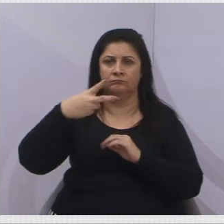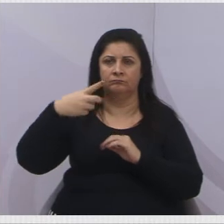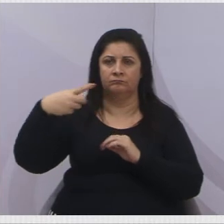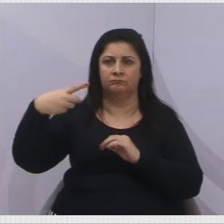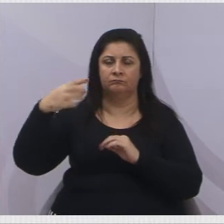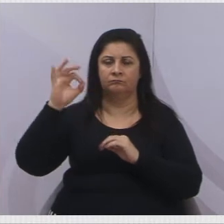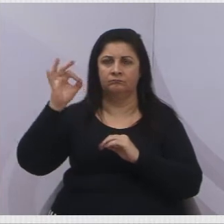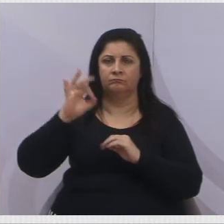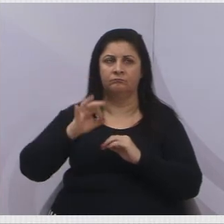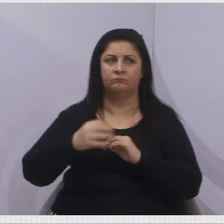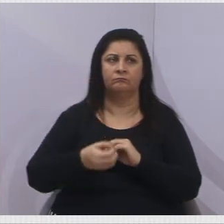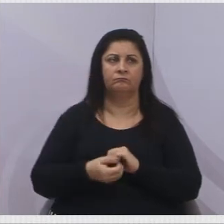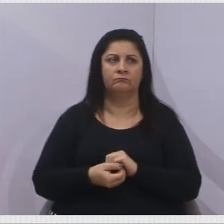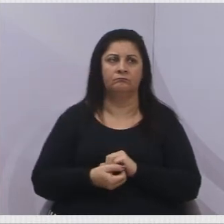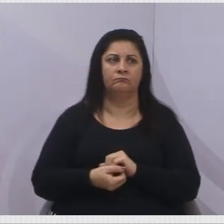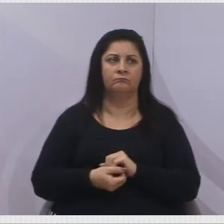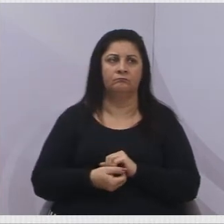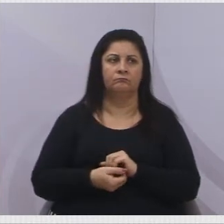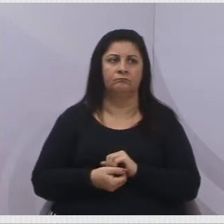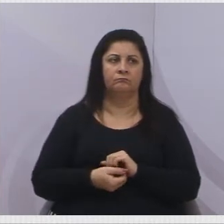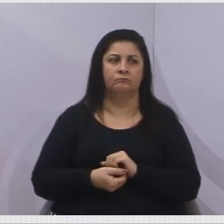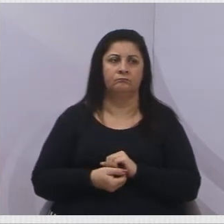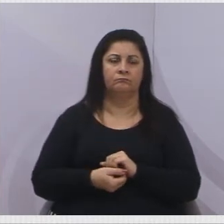30,21% dos recursos.